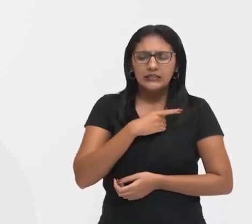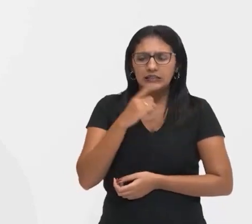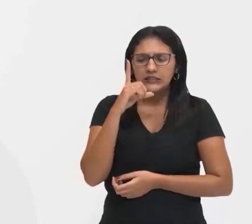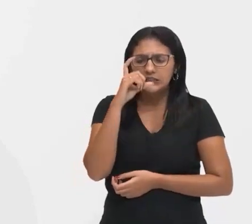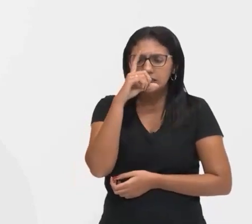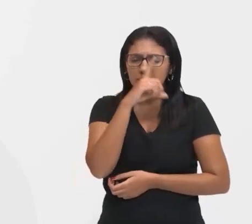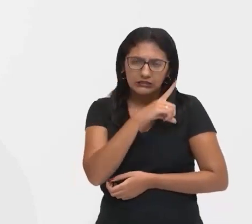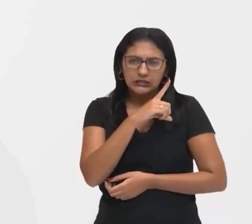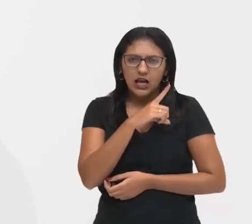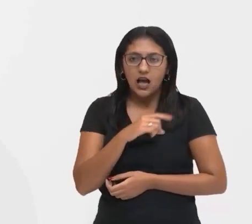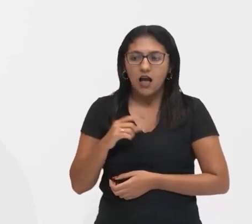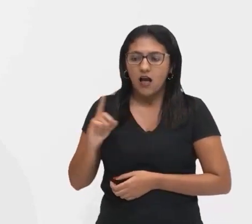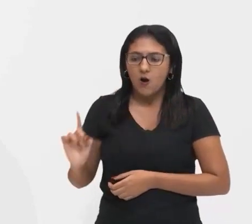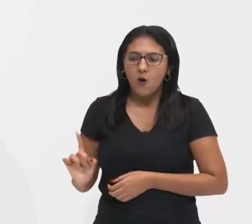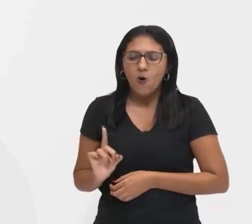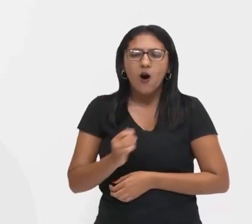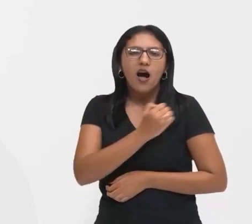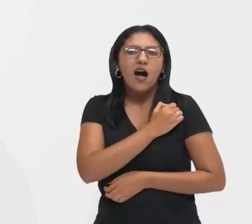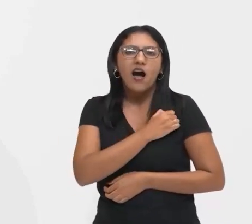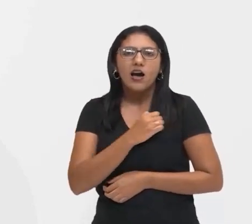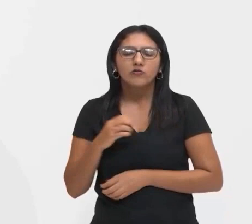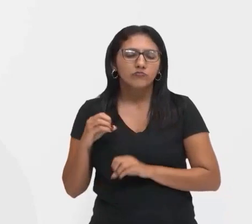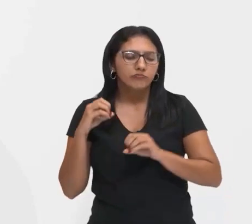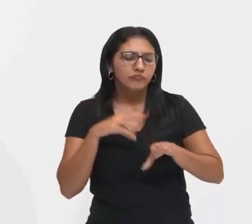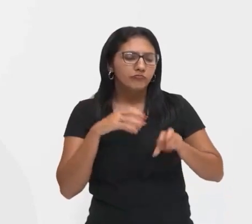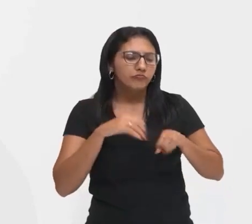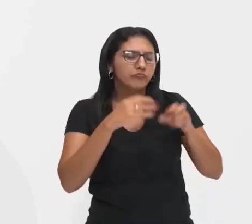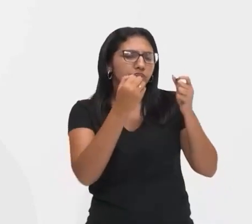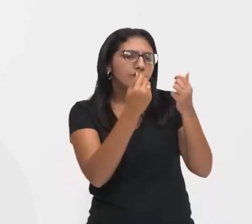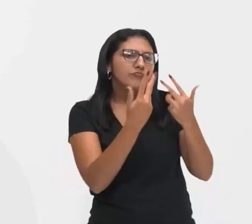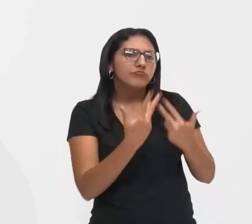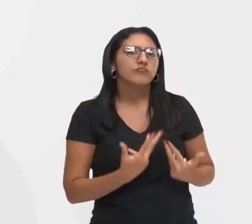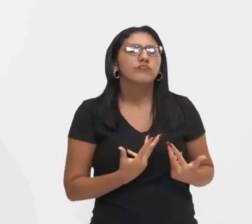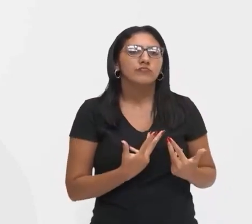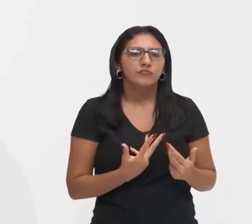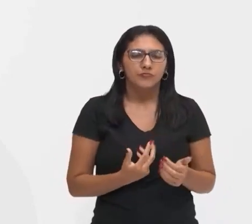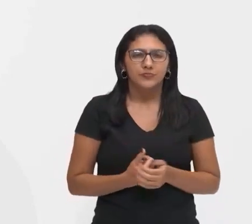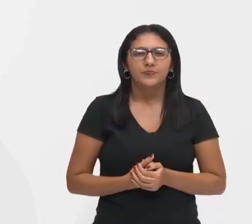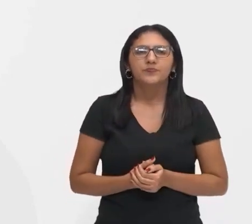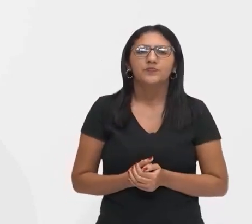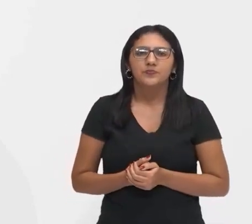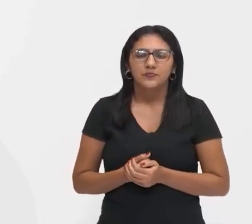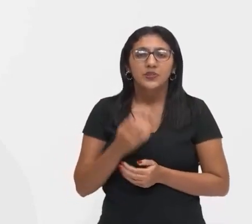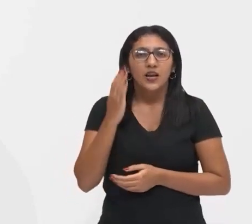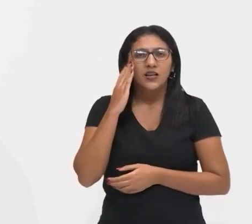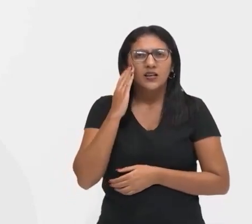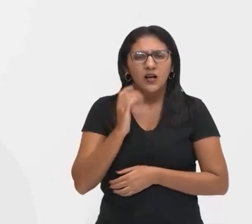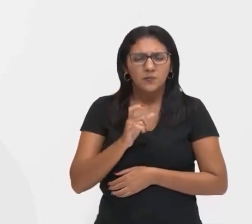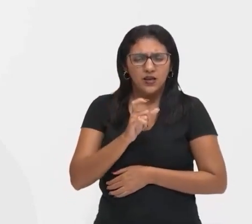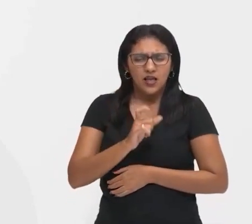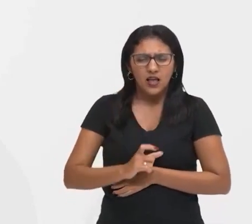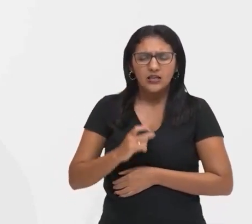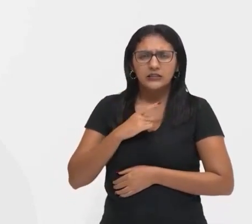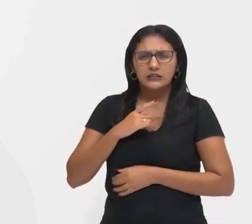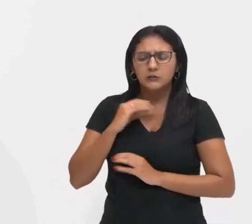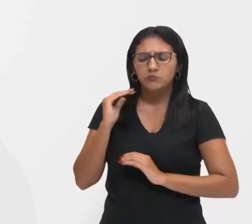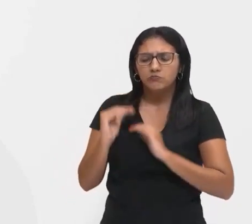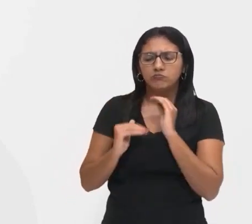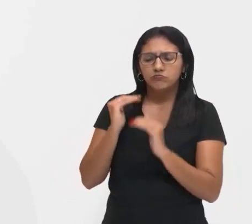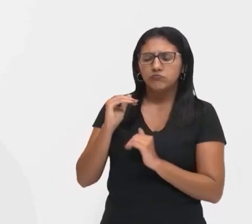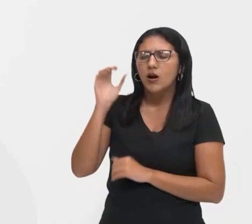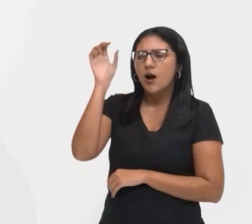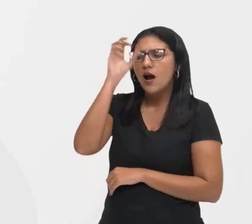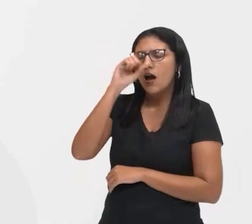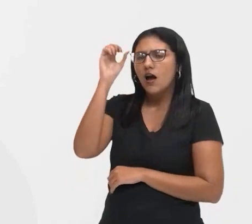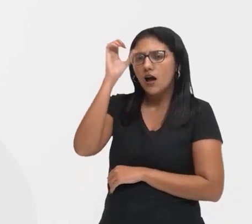auxiliado por outro que explica. Claro que aquele que vai receber, aquele que está desenvolvendo, né?